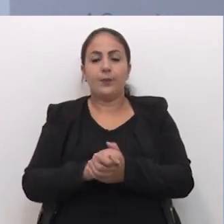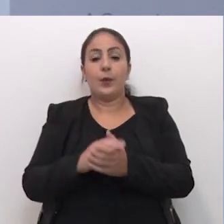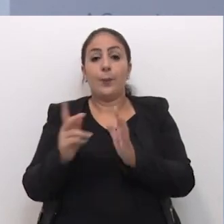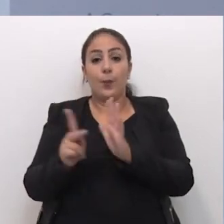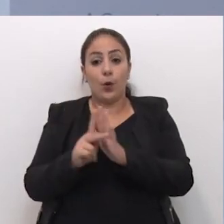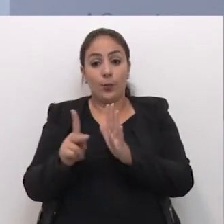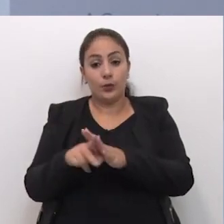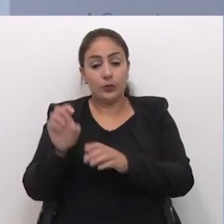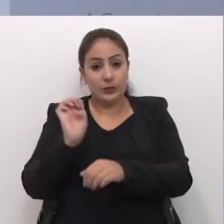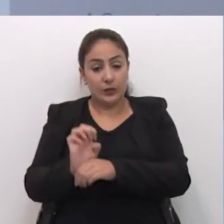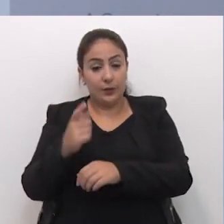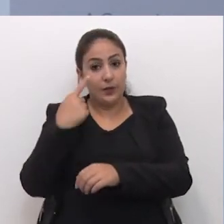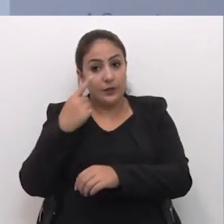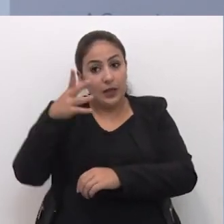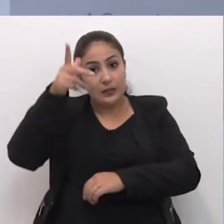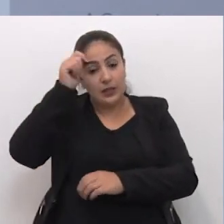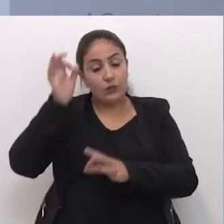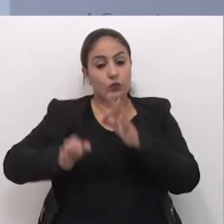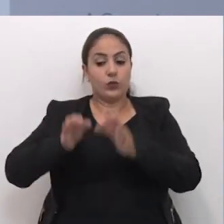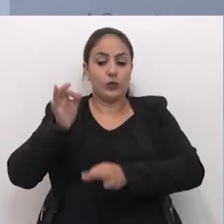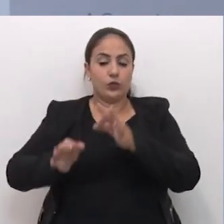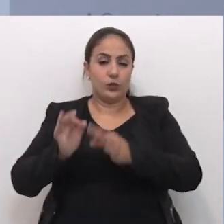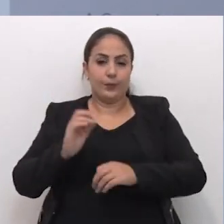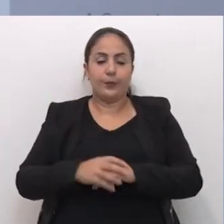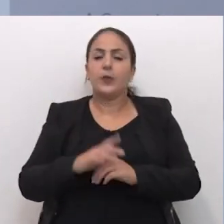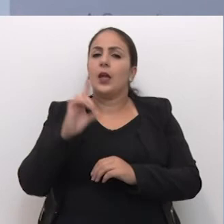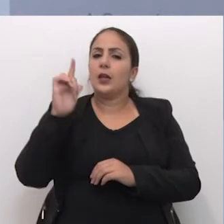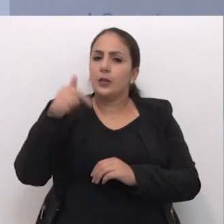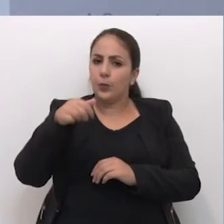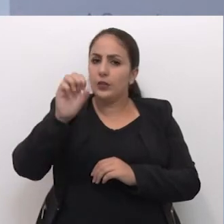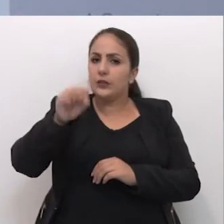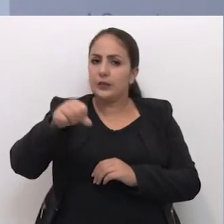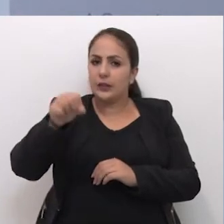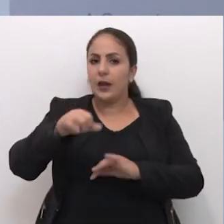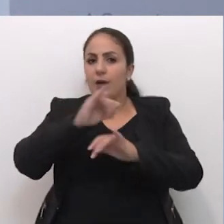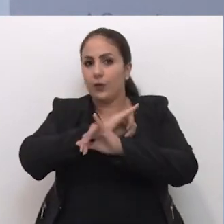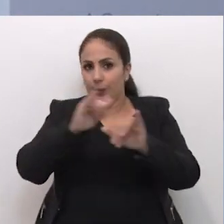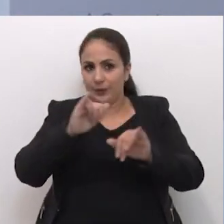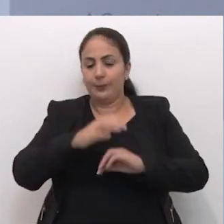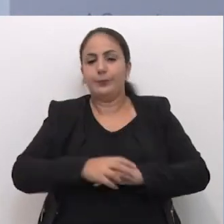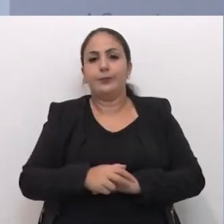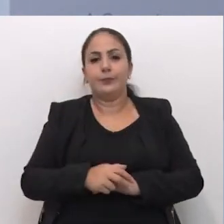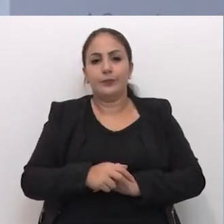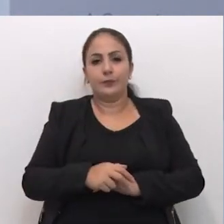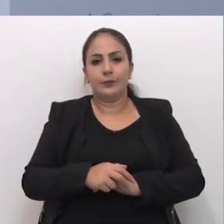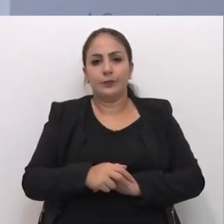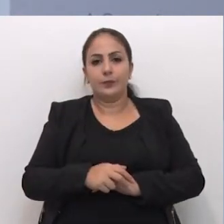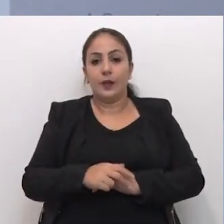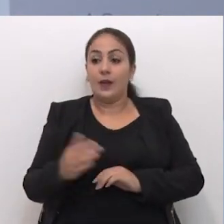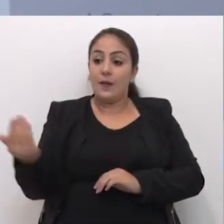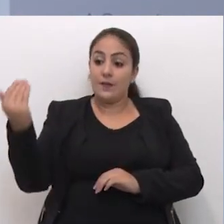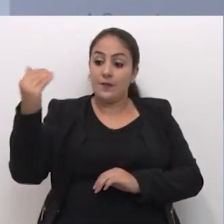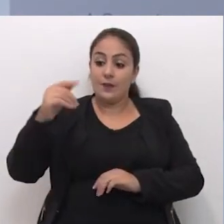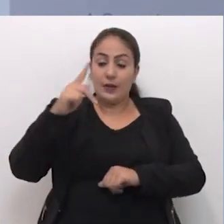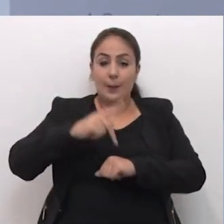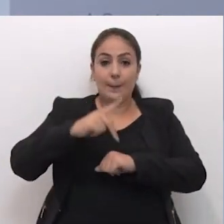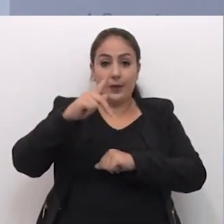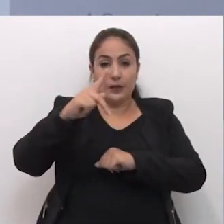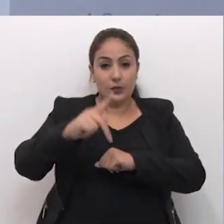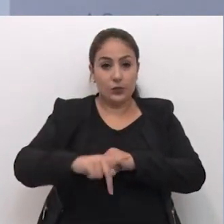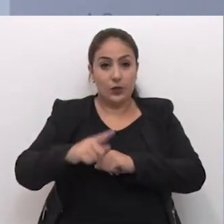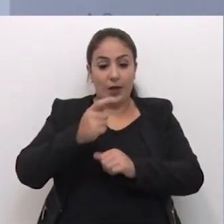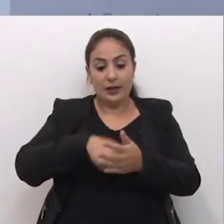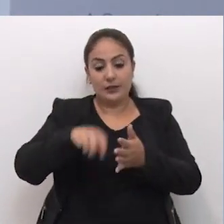Procuradoria Geral do Estado, para análise jurídica. Aí sim, a grande notícia, vem a Passo